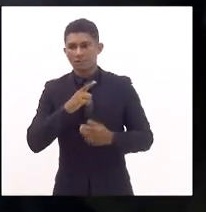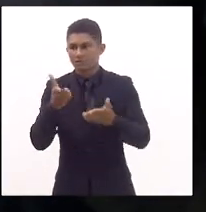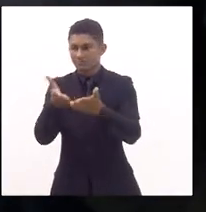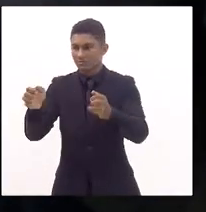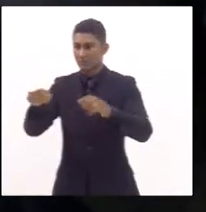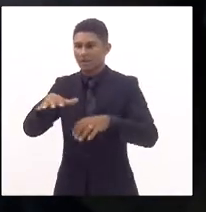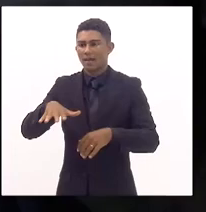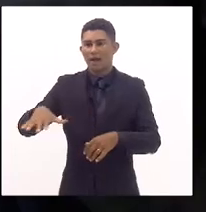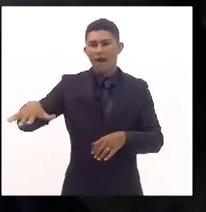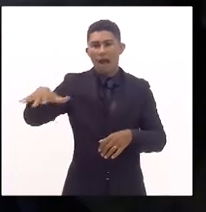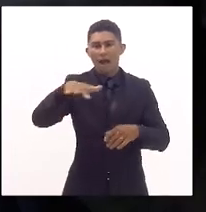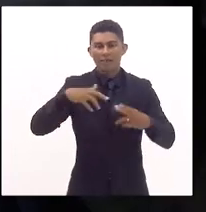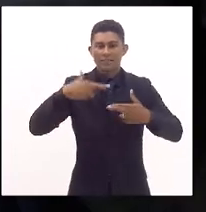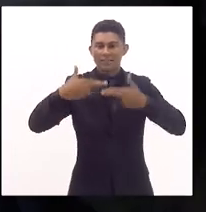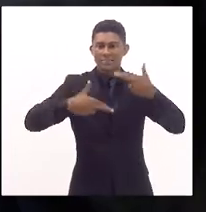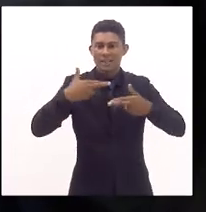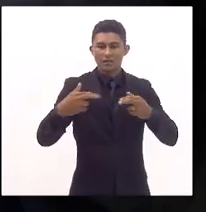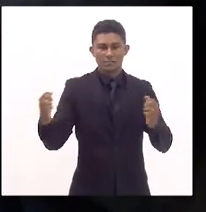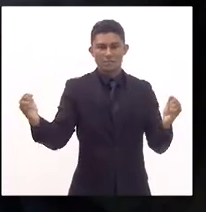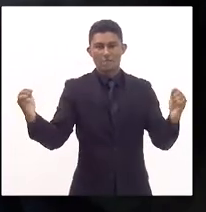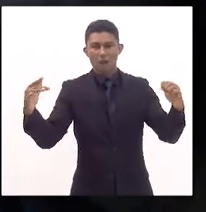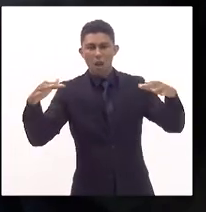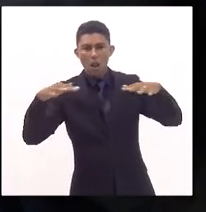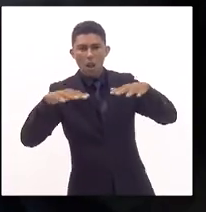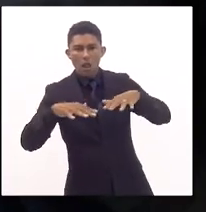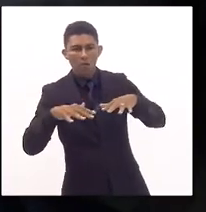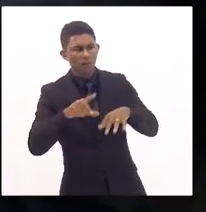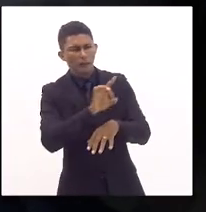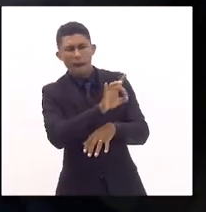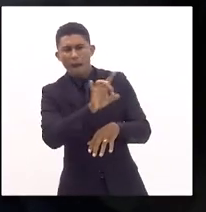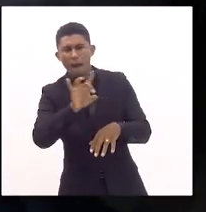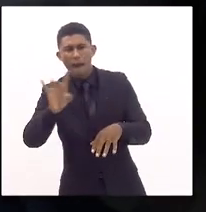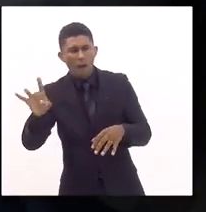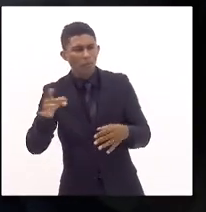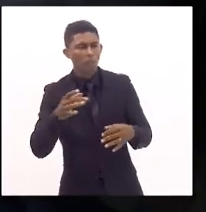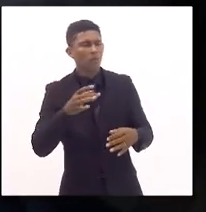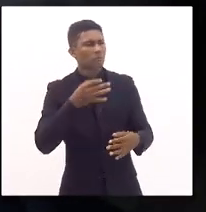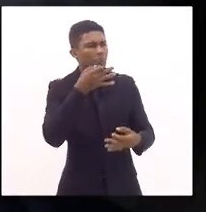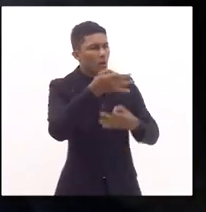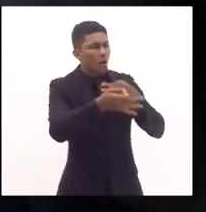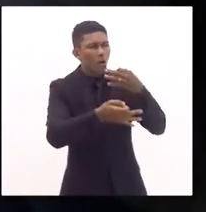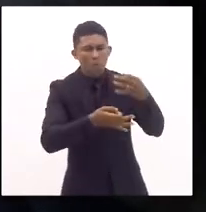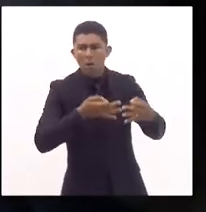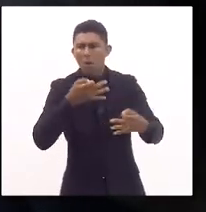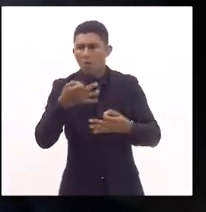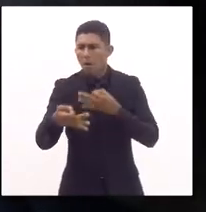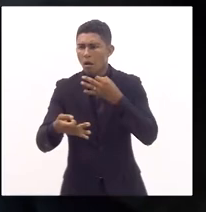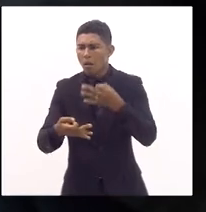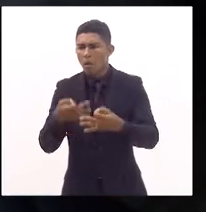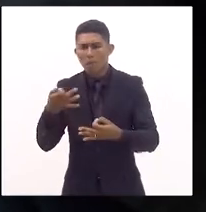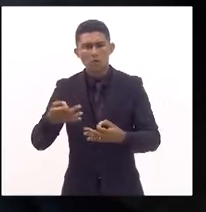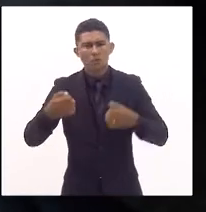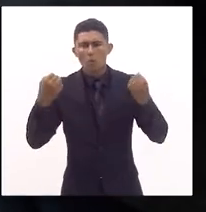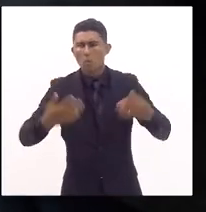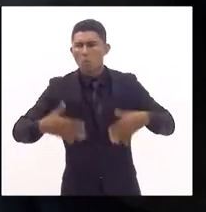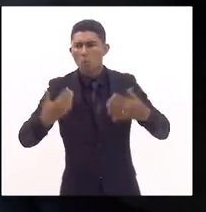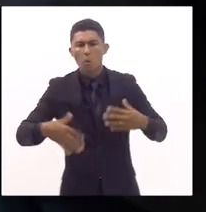reciclagem, todos os segmentos, cada um fazendo um depoimento mais maravilhoso que o